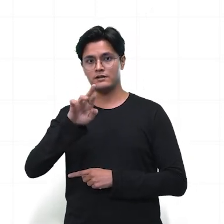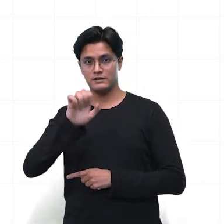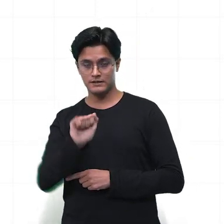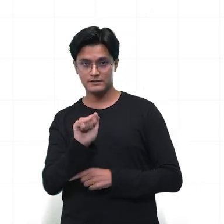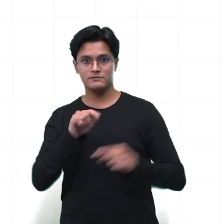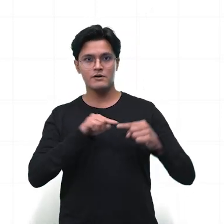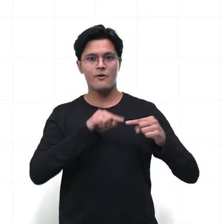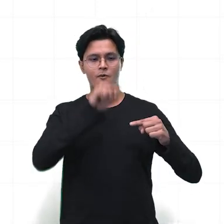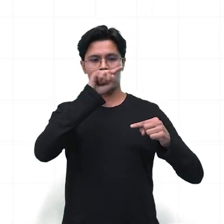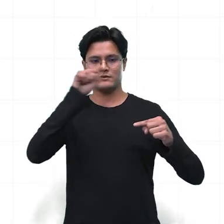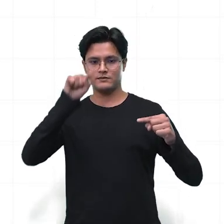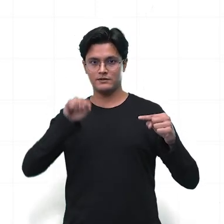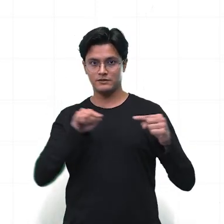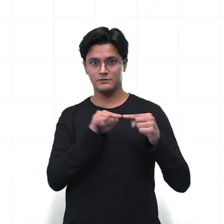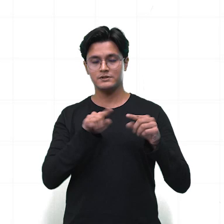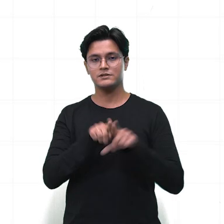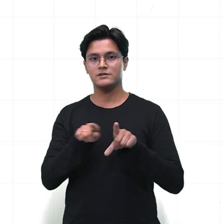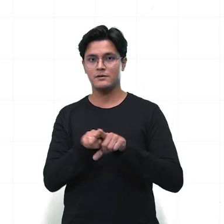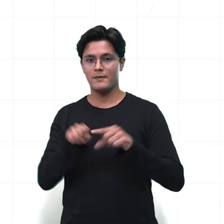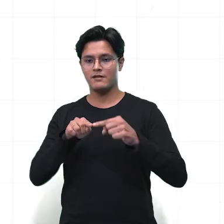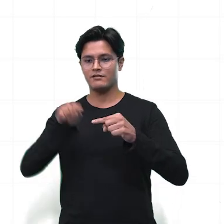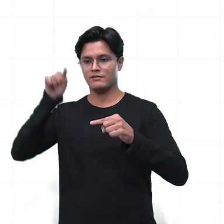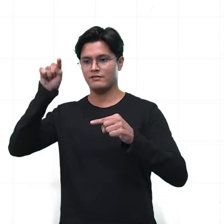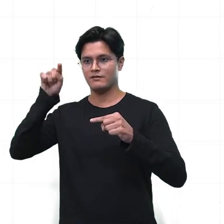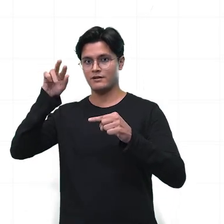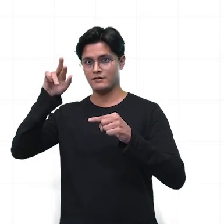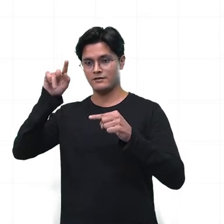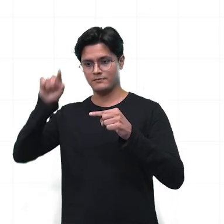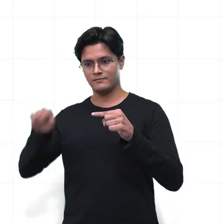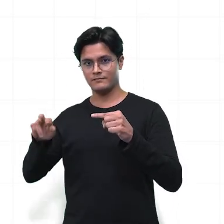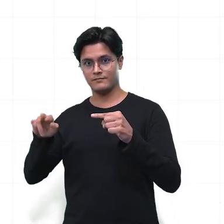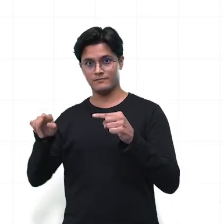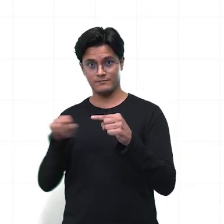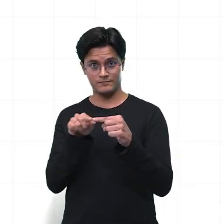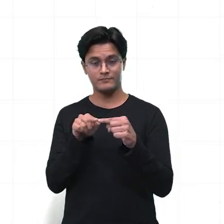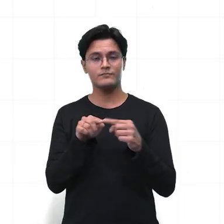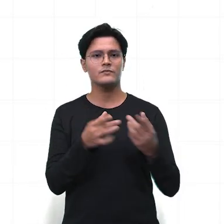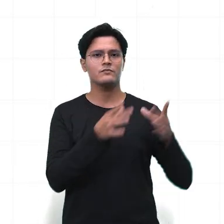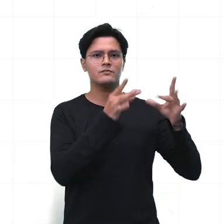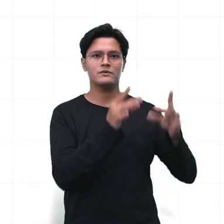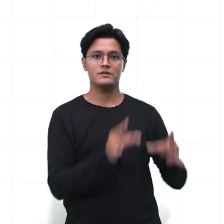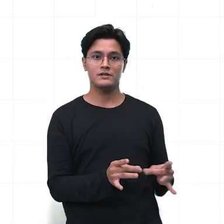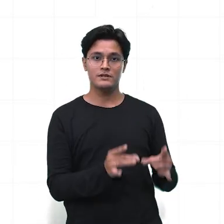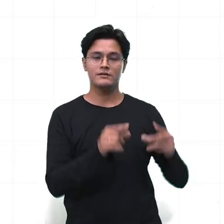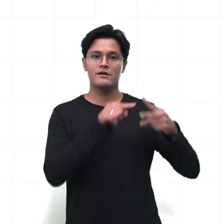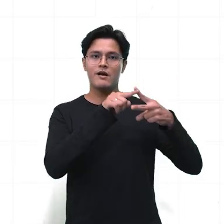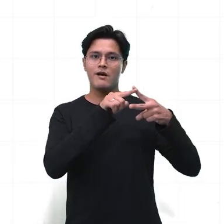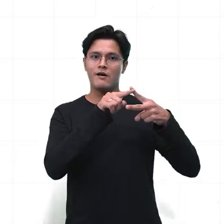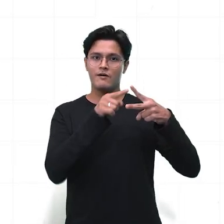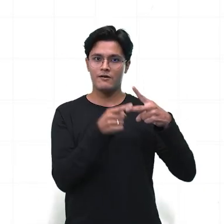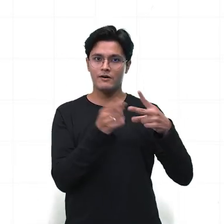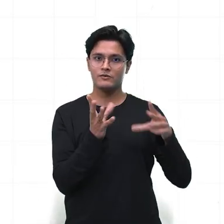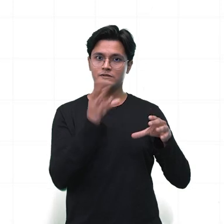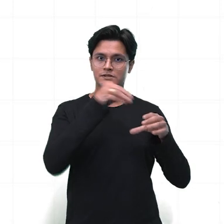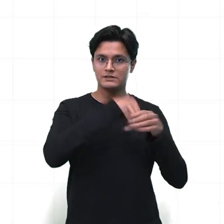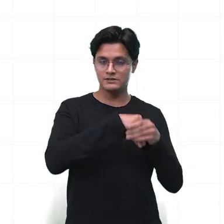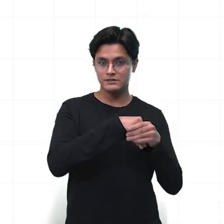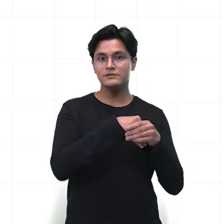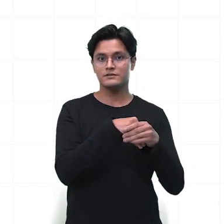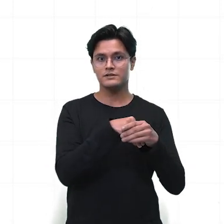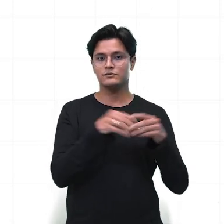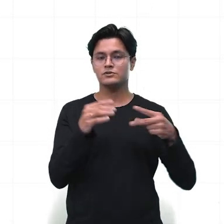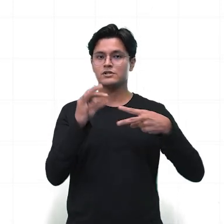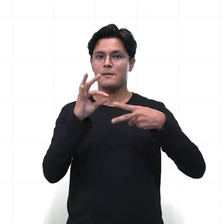triângulo equilátero. O detalhamento são as medidas de ângulos internos de polígonos regulares,